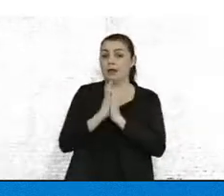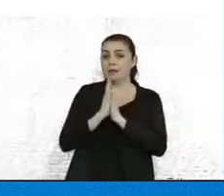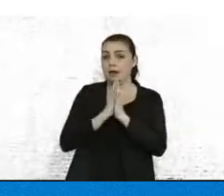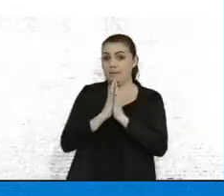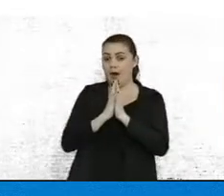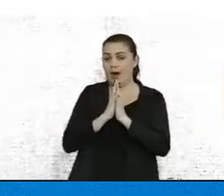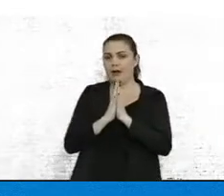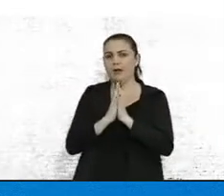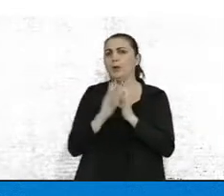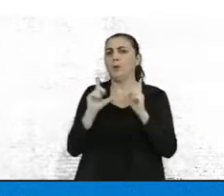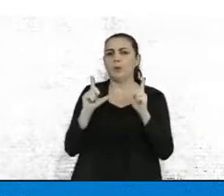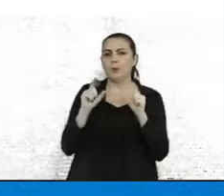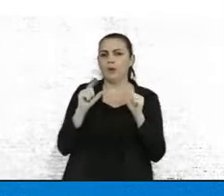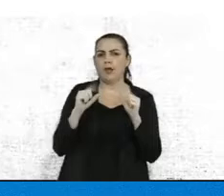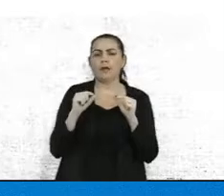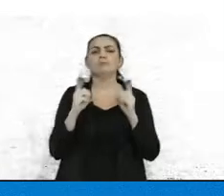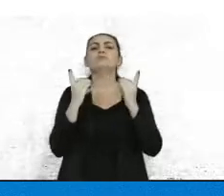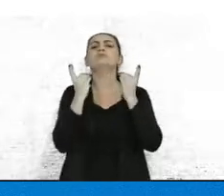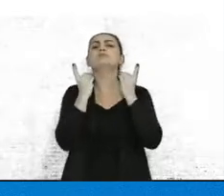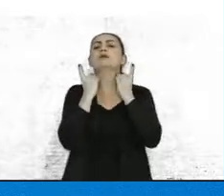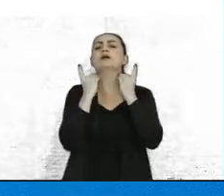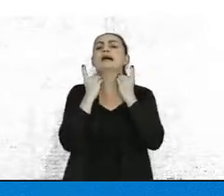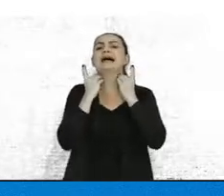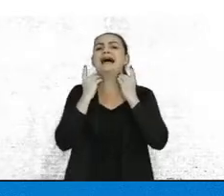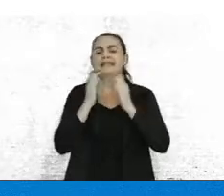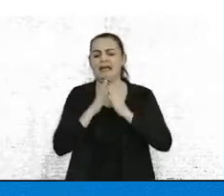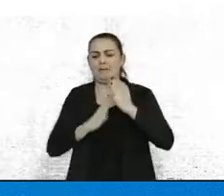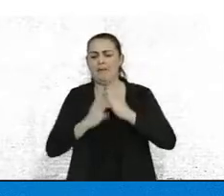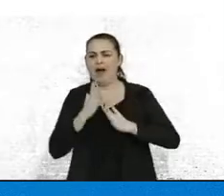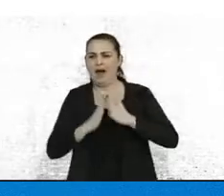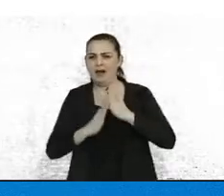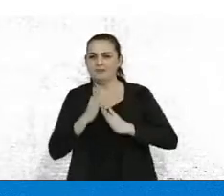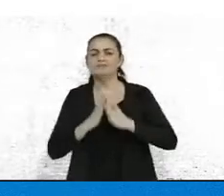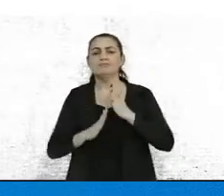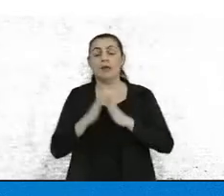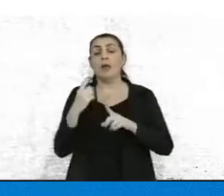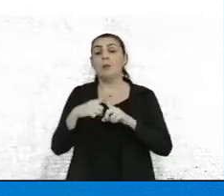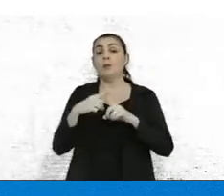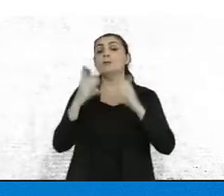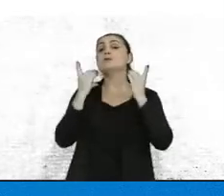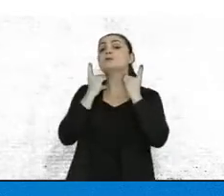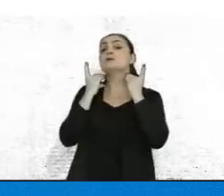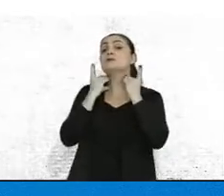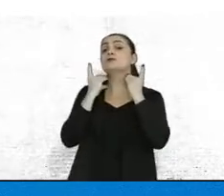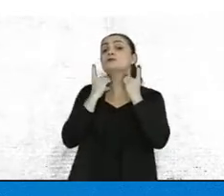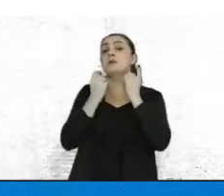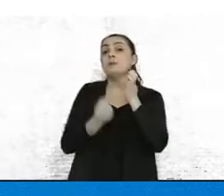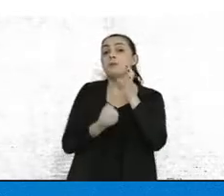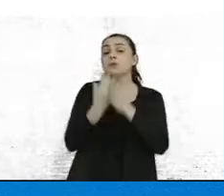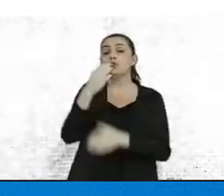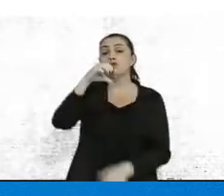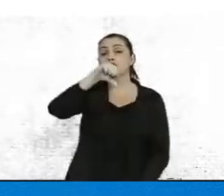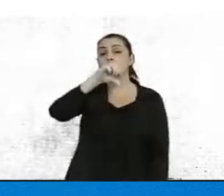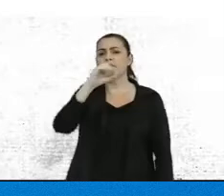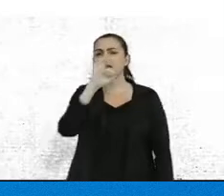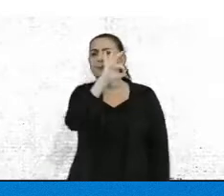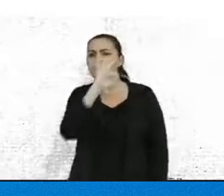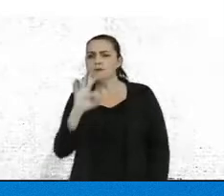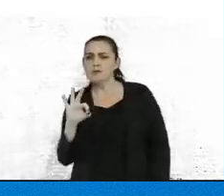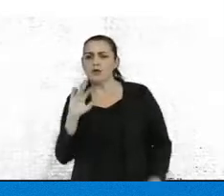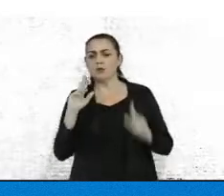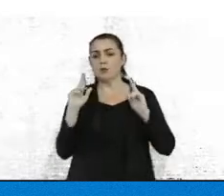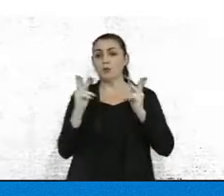glândula tireoide produz 90% um hormônio chamado T4. E quando entra na circulação,